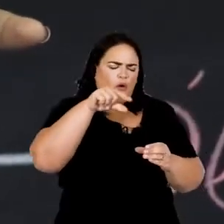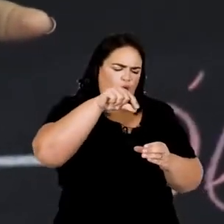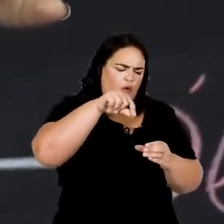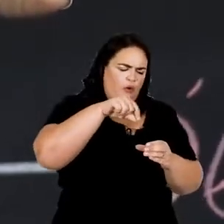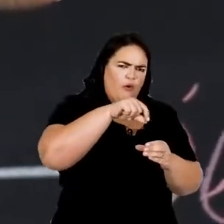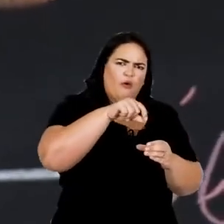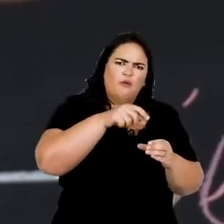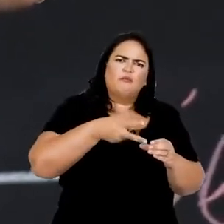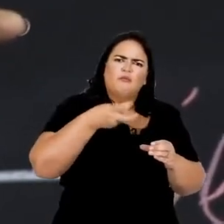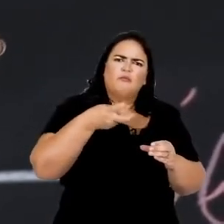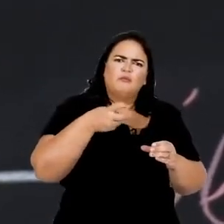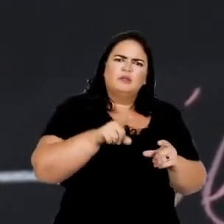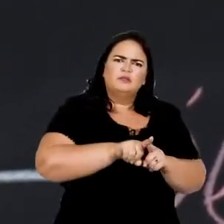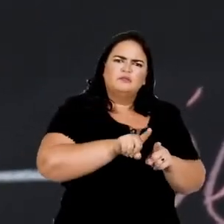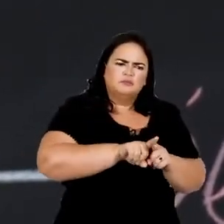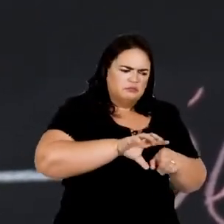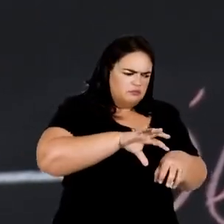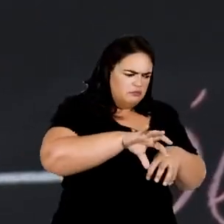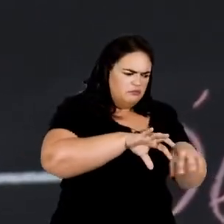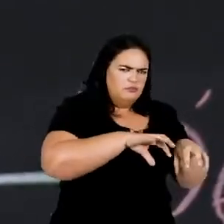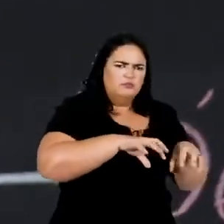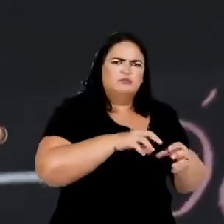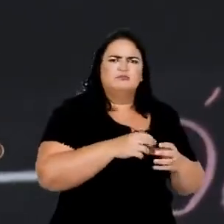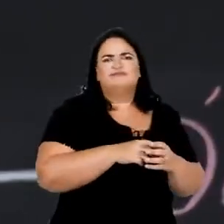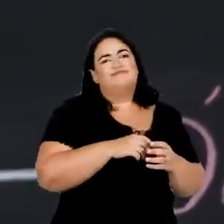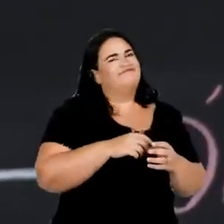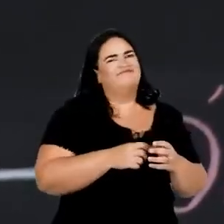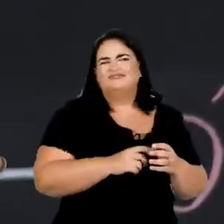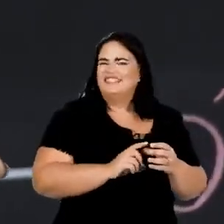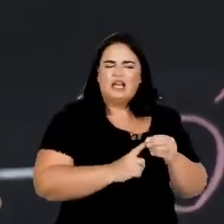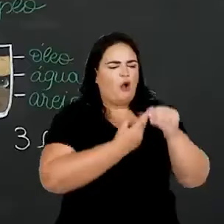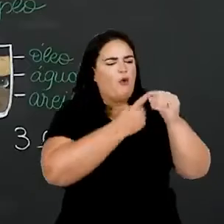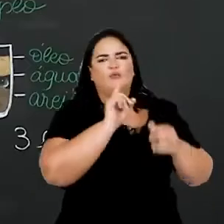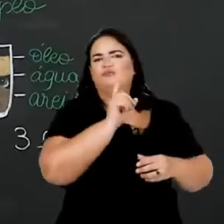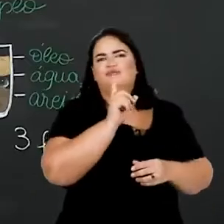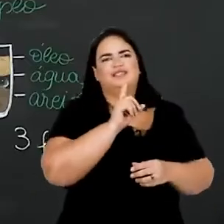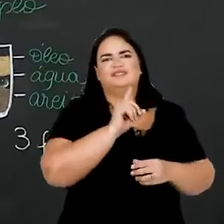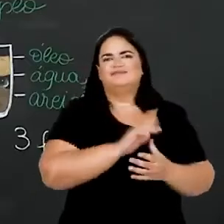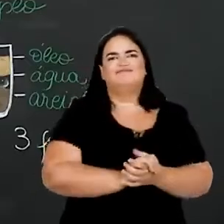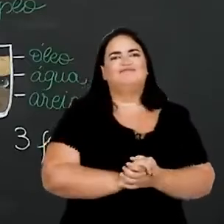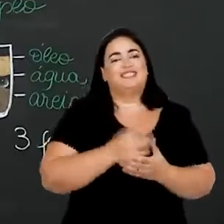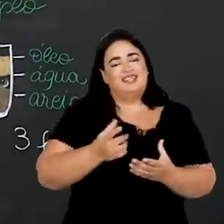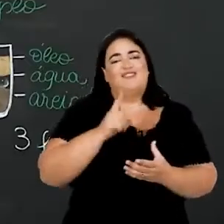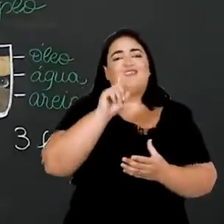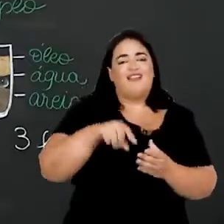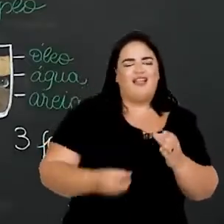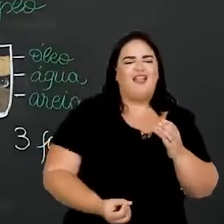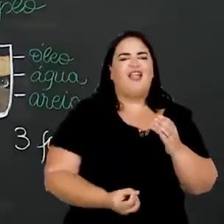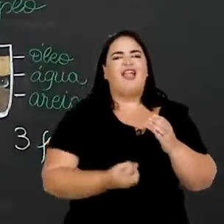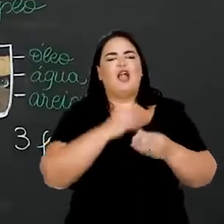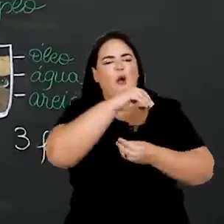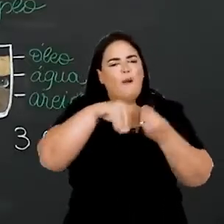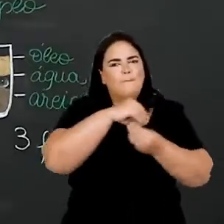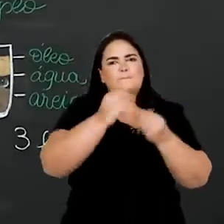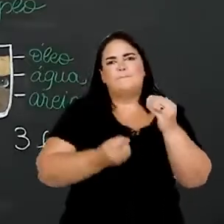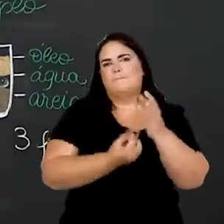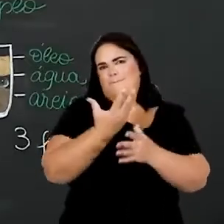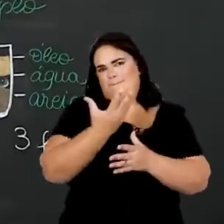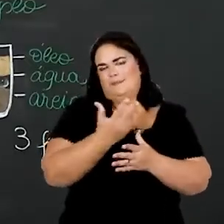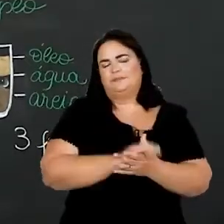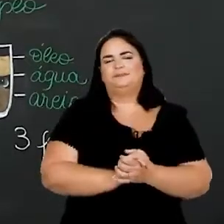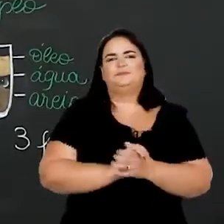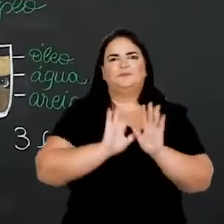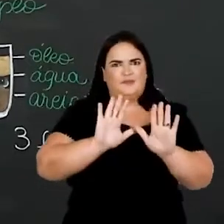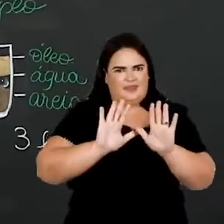minha misturinha aqui, está separado. É uma mistura heterogênea. Aí você tá, então vamos sofisticar um pouquinho mais